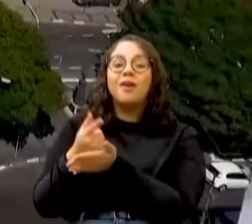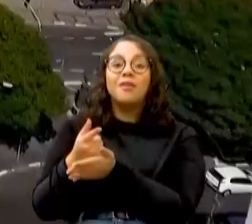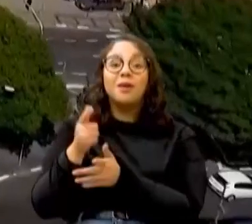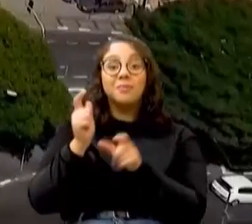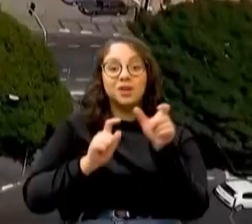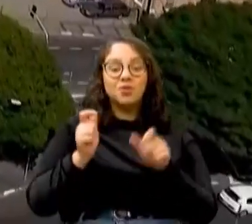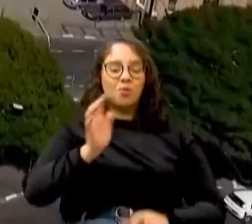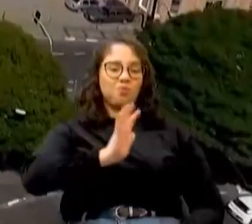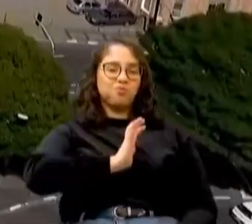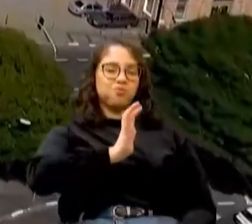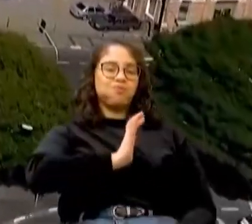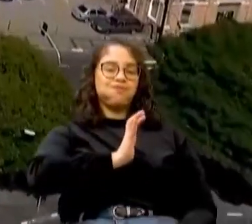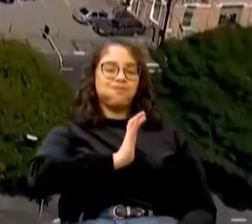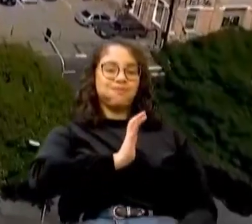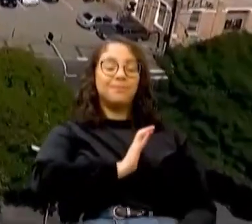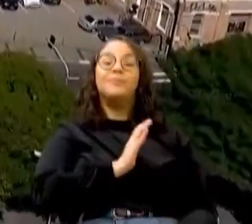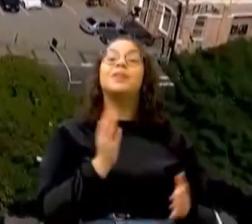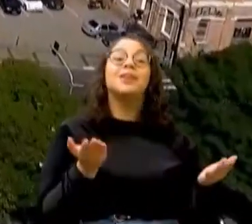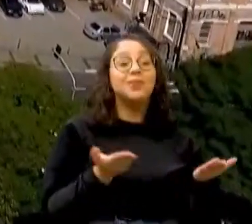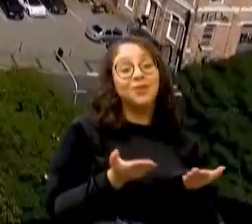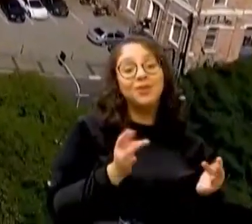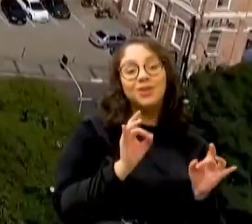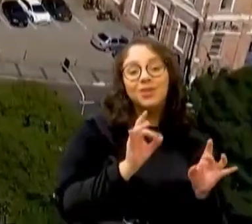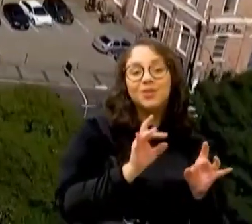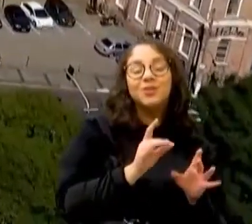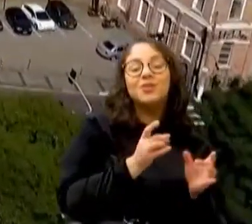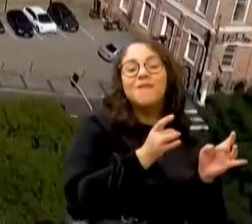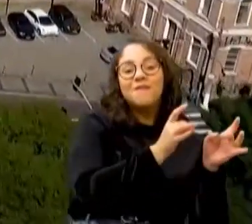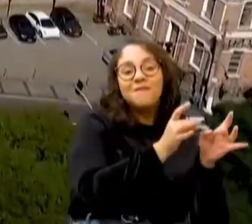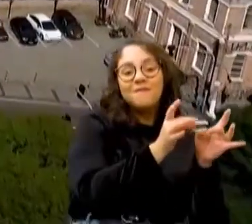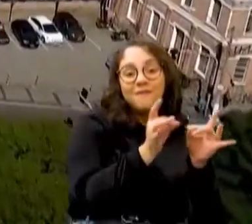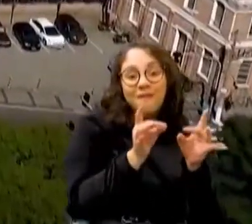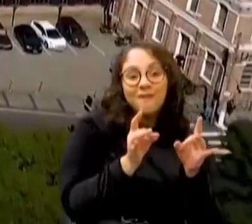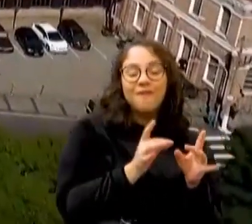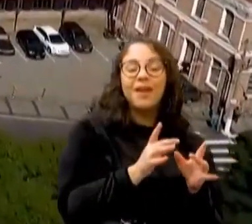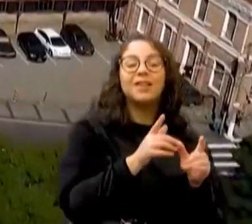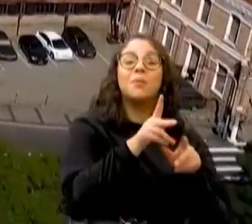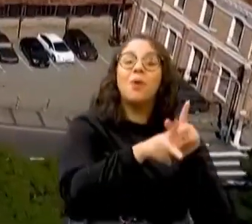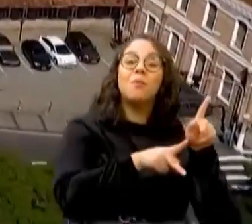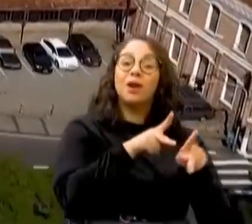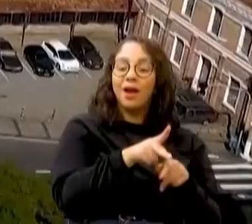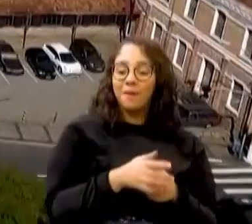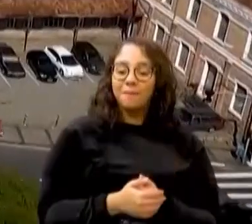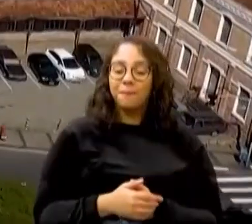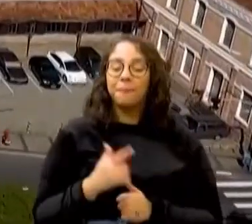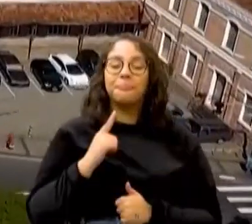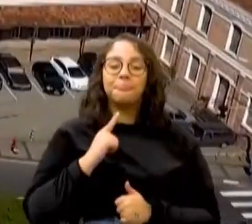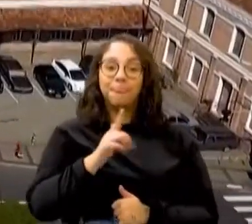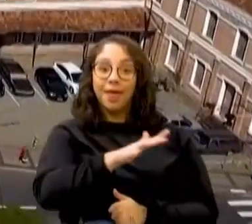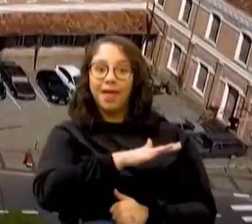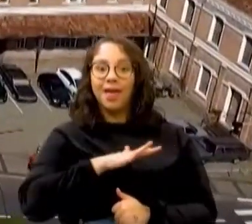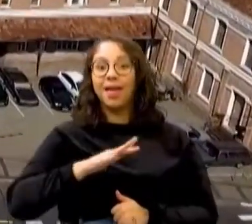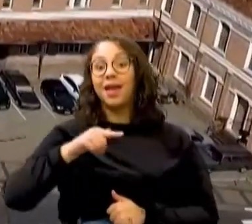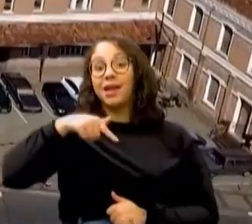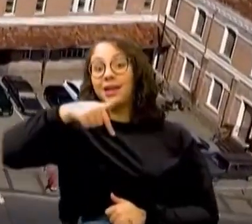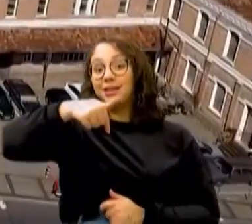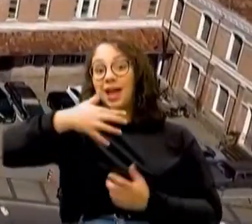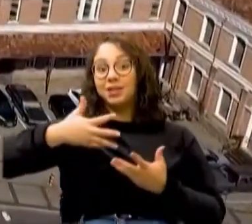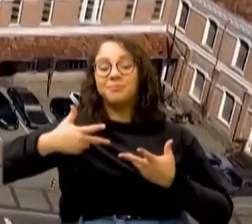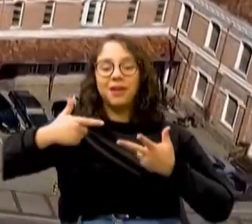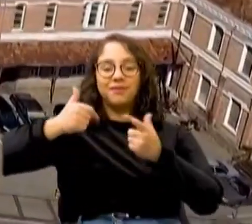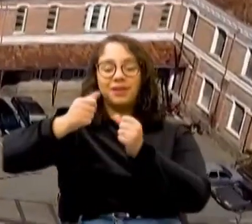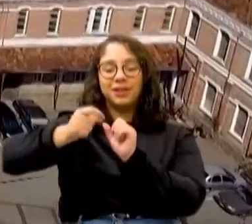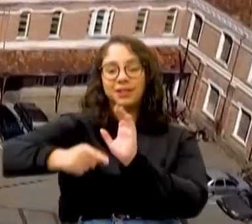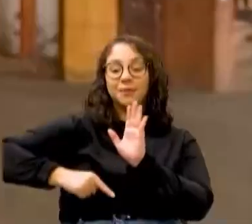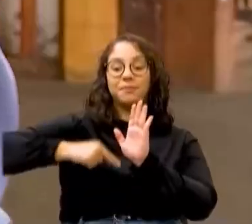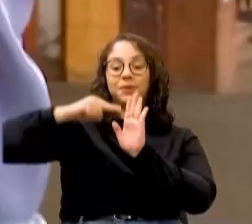Elite ficava hoje Onde está o comércio popular Estamos na parte de dentro do estação cultura da sete maravilhas ela ficou